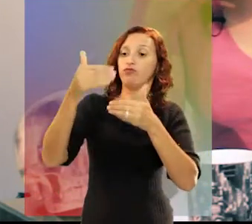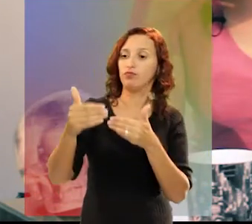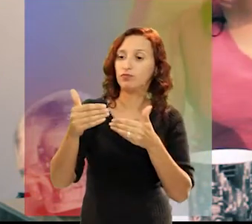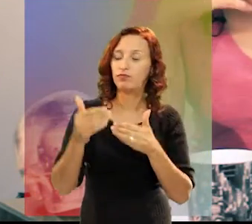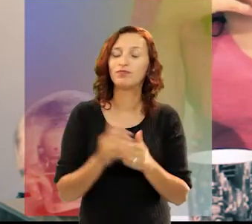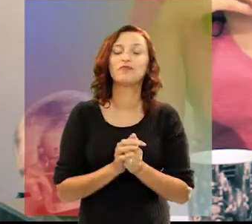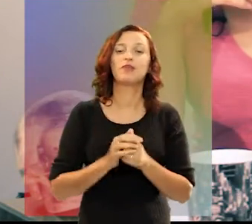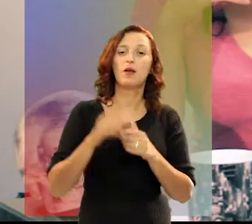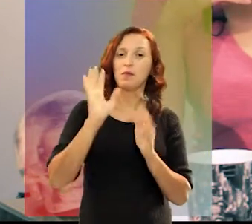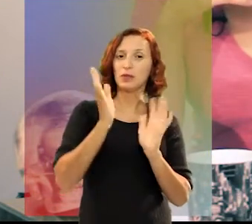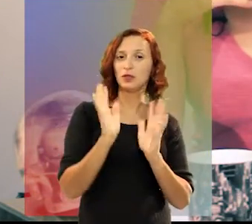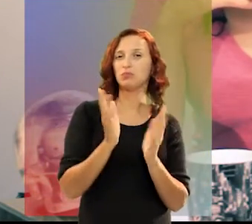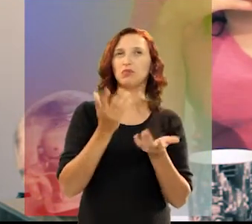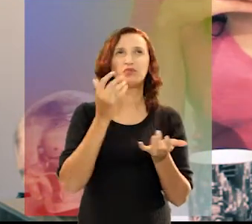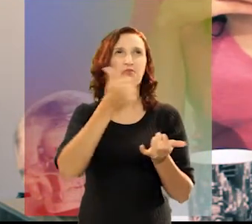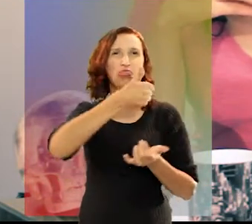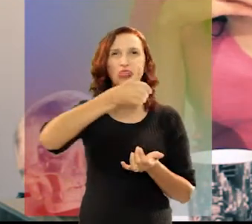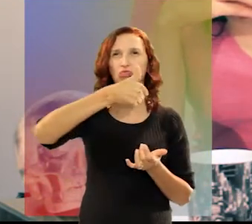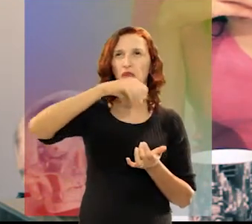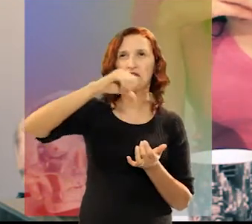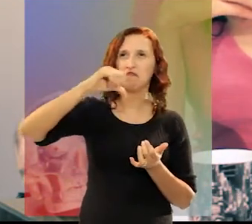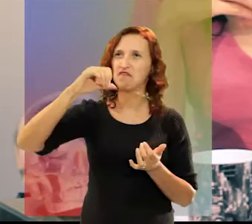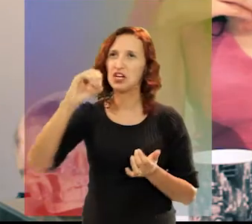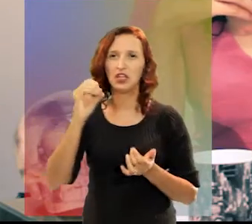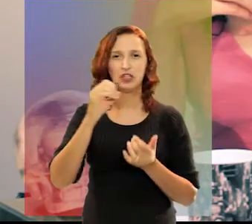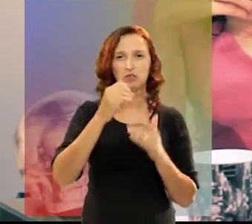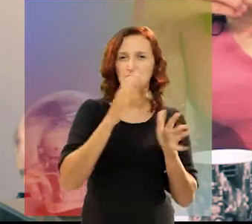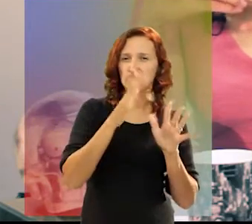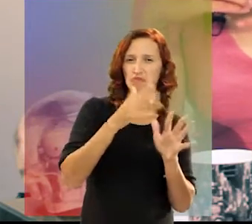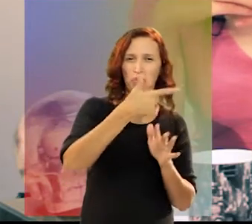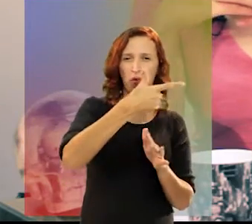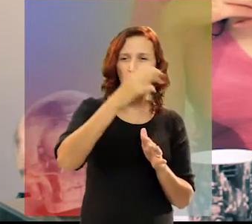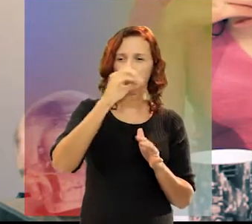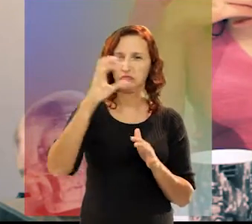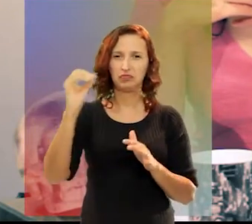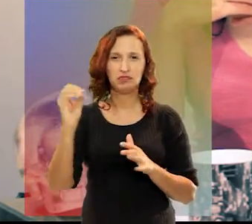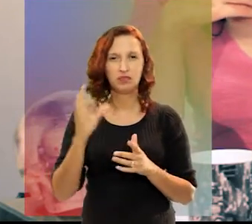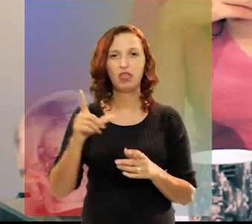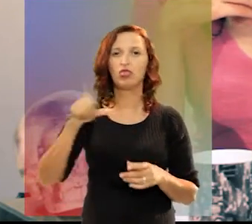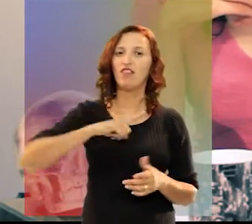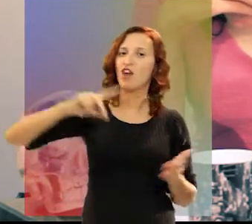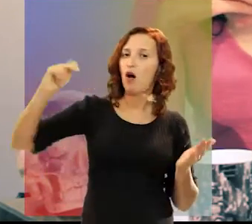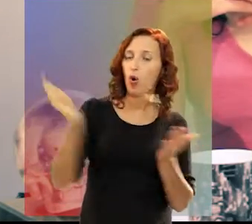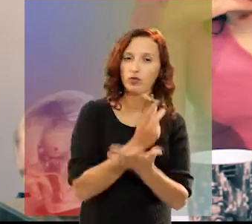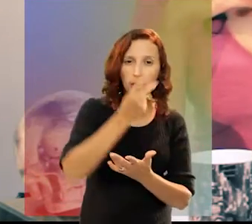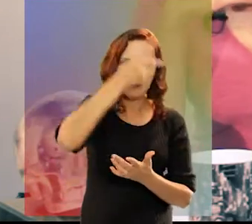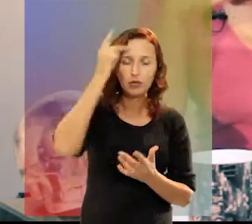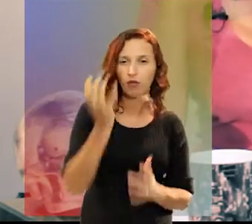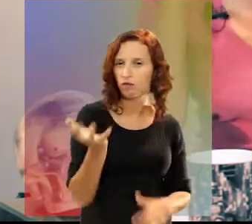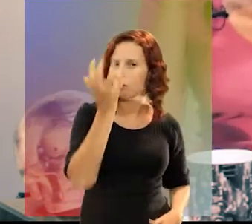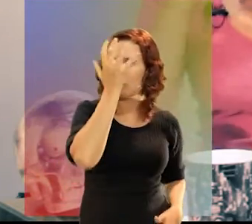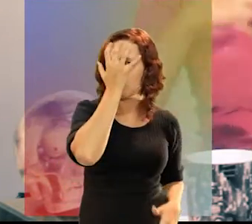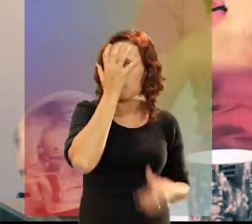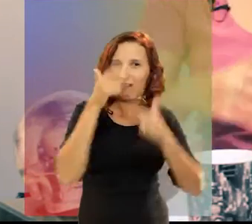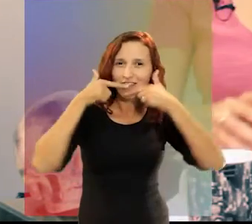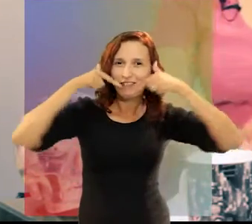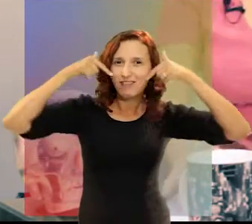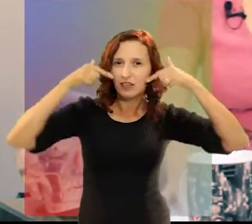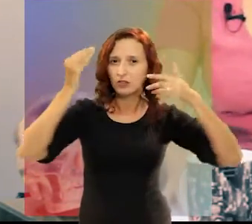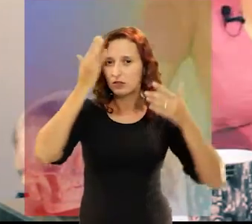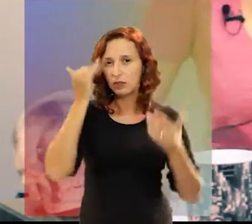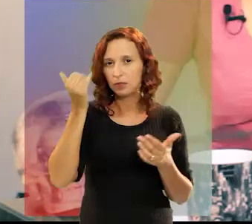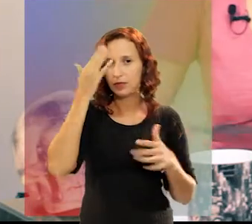pouco pra frente, acho que em 90, em 2000, isso de novo foi revivido pelos Anônimos, que é um movimento